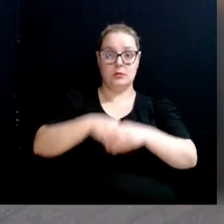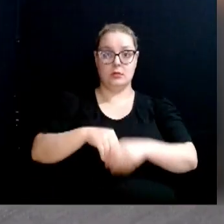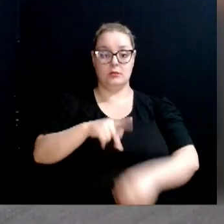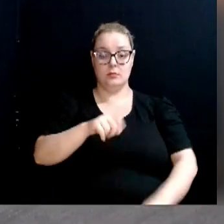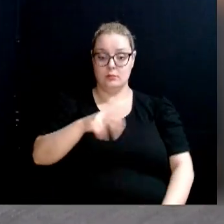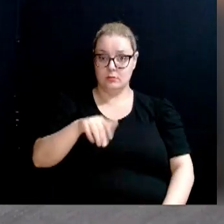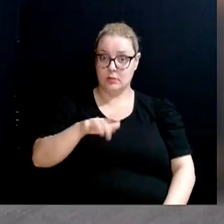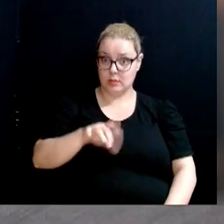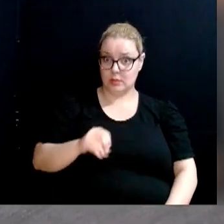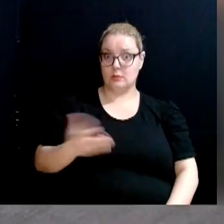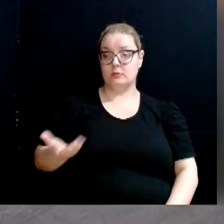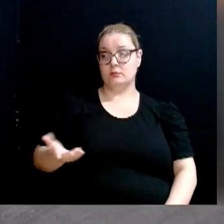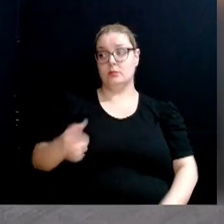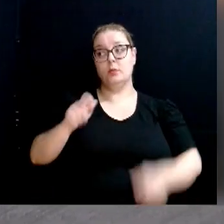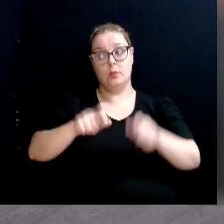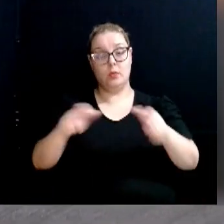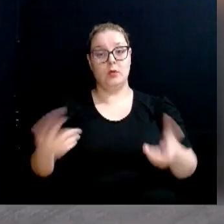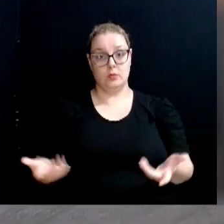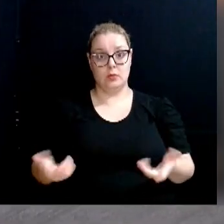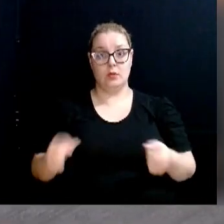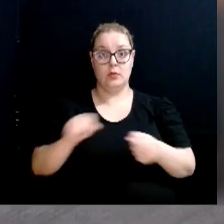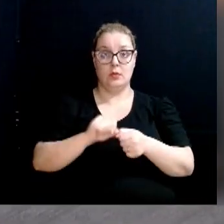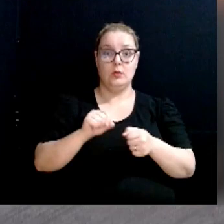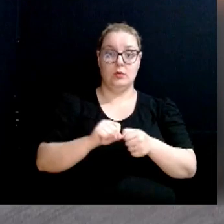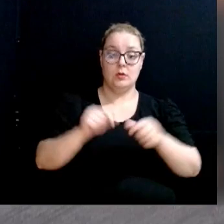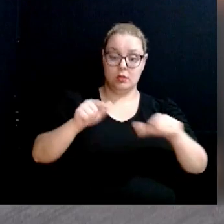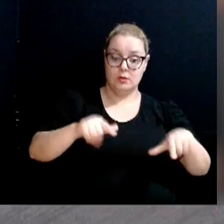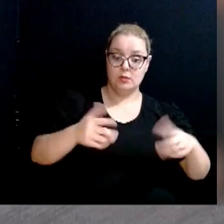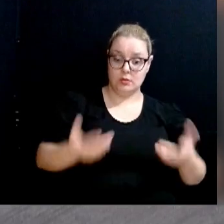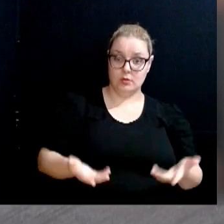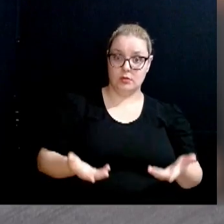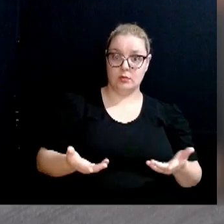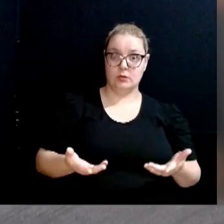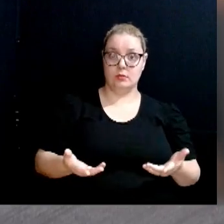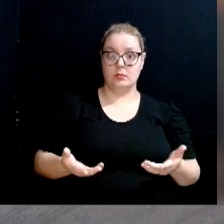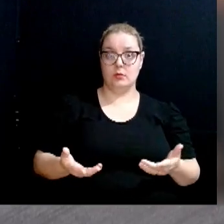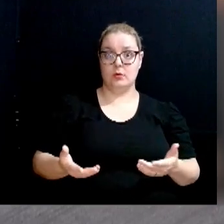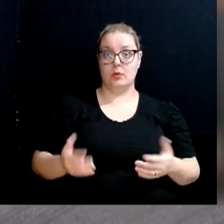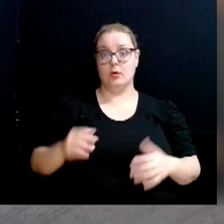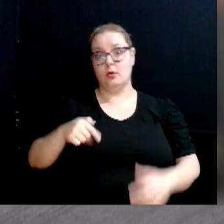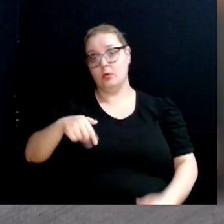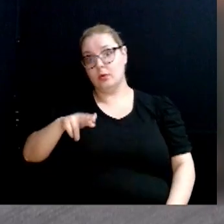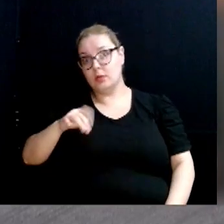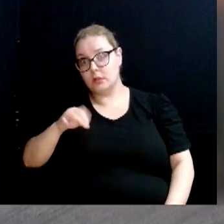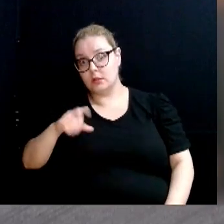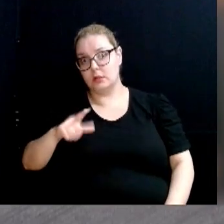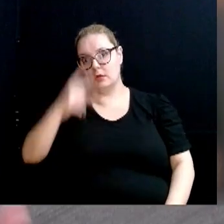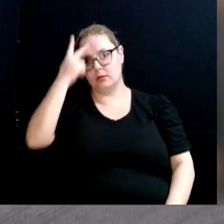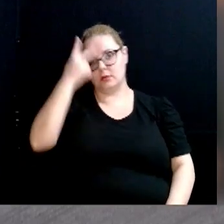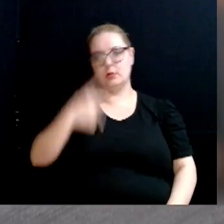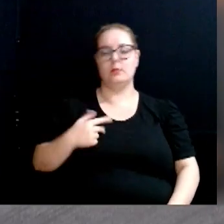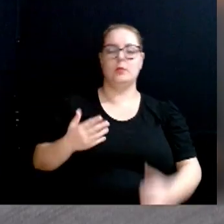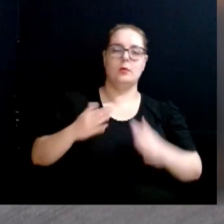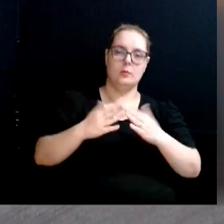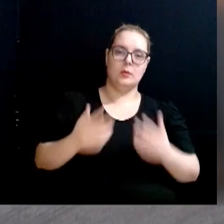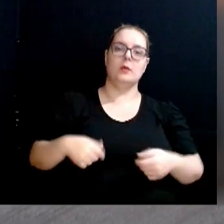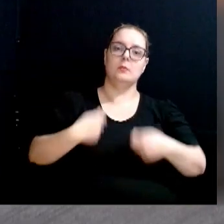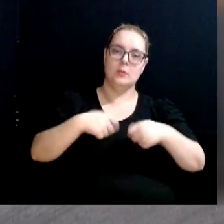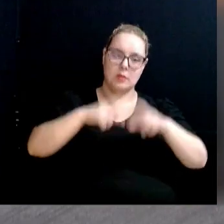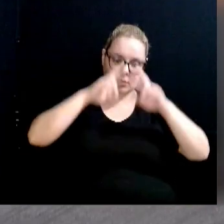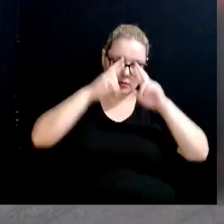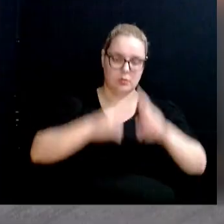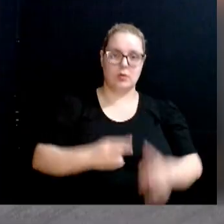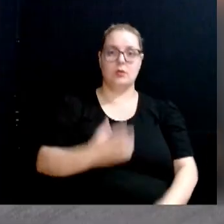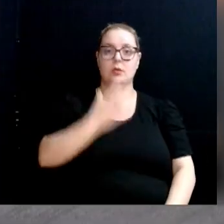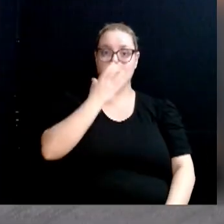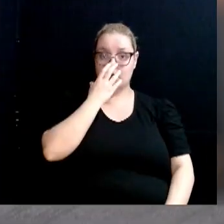as pessoas fazendo daquele espaço um quintal da própria casa. Então tem que estar um respeito. Se é um cachorro que